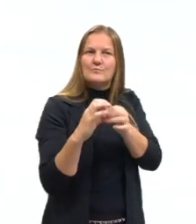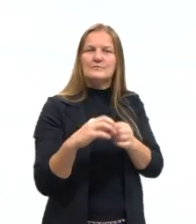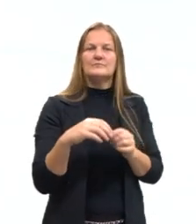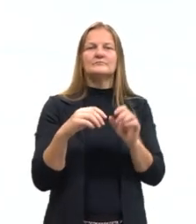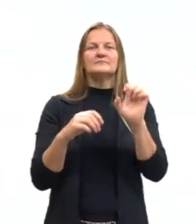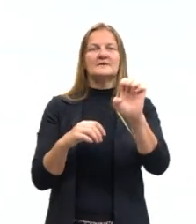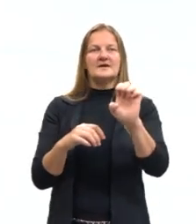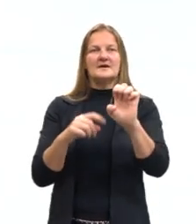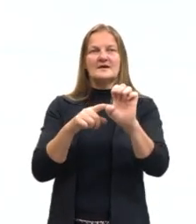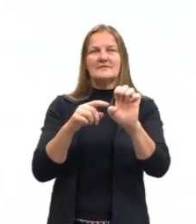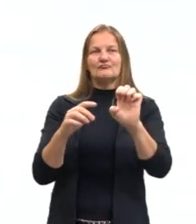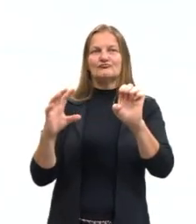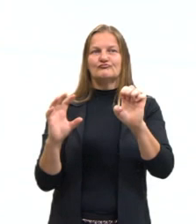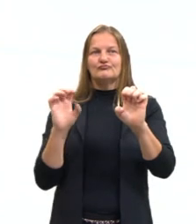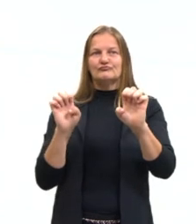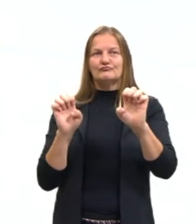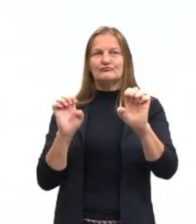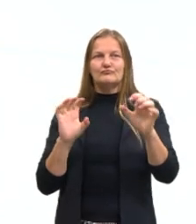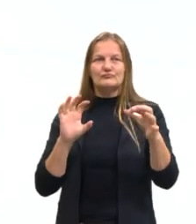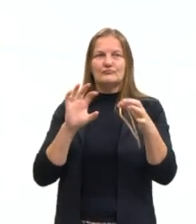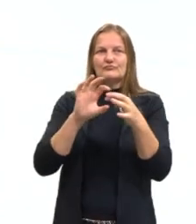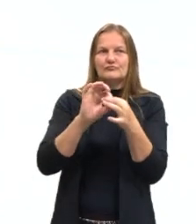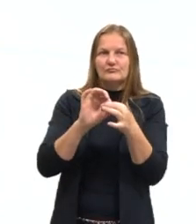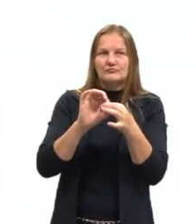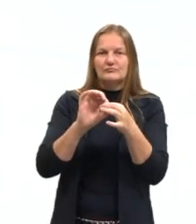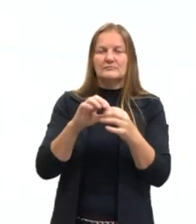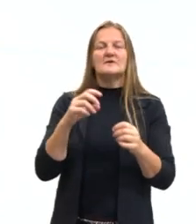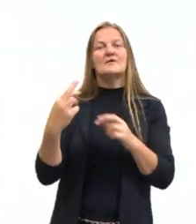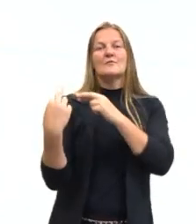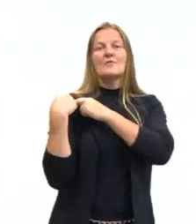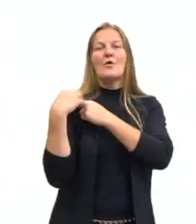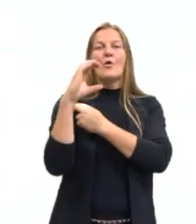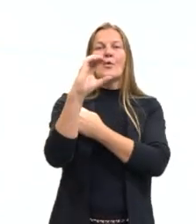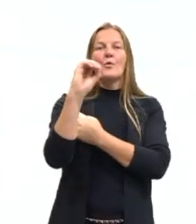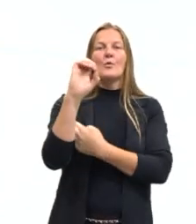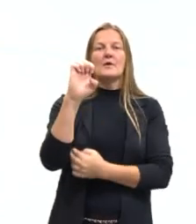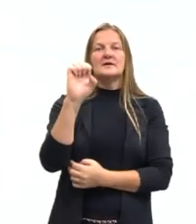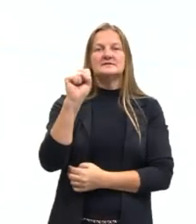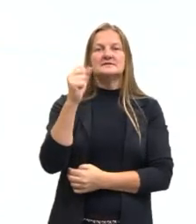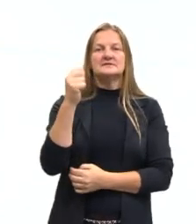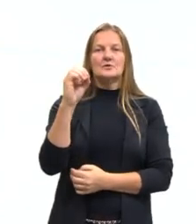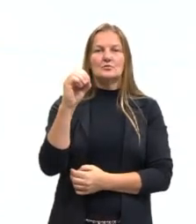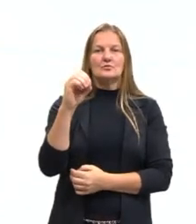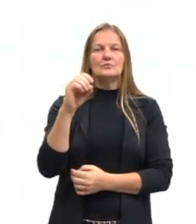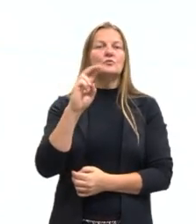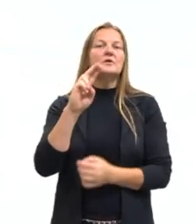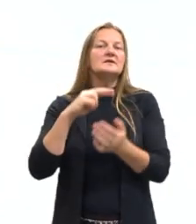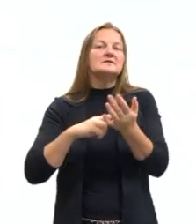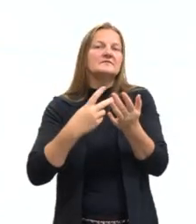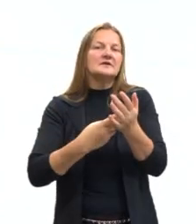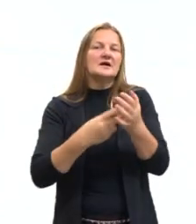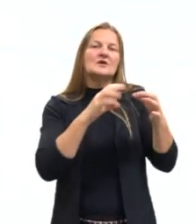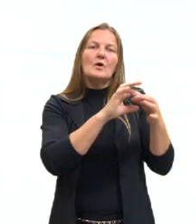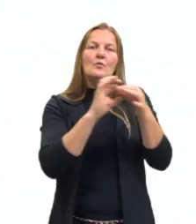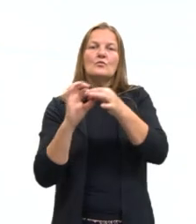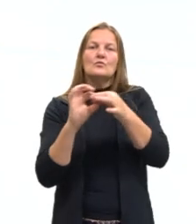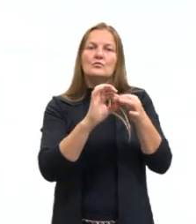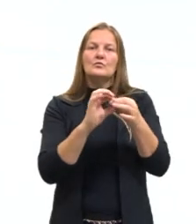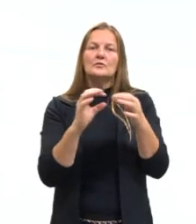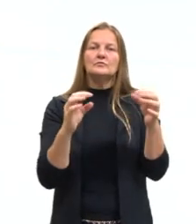elementos que ligam né E são esses elementos responsáveis pela coesão a coesão é essa ligação né essa